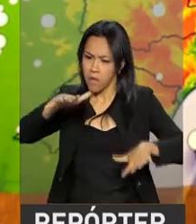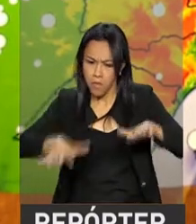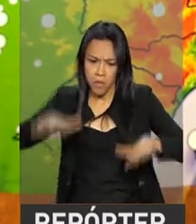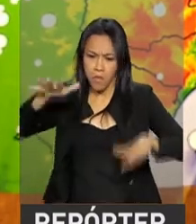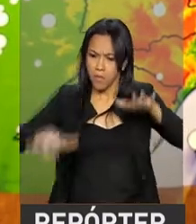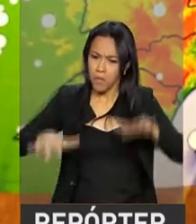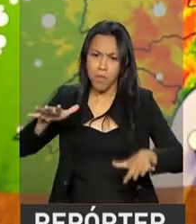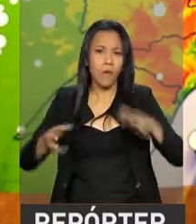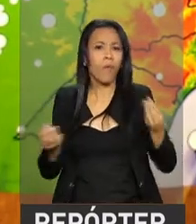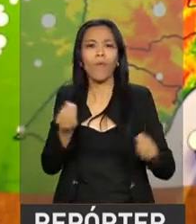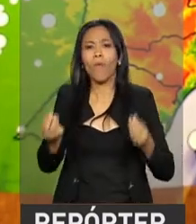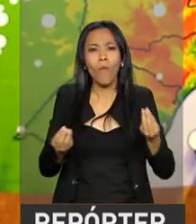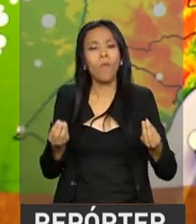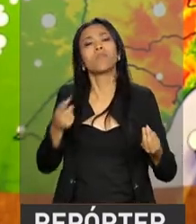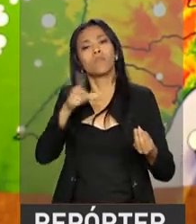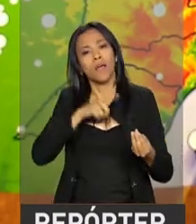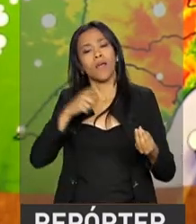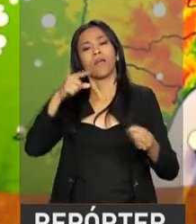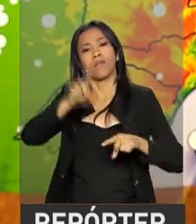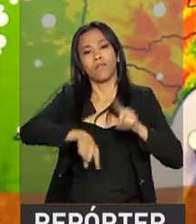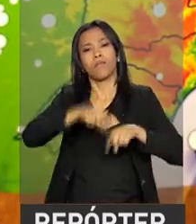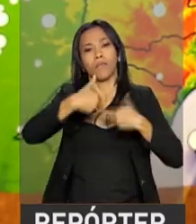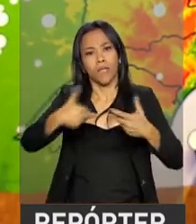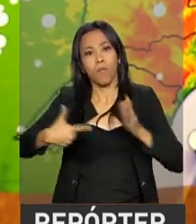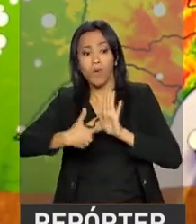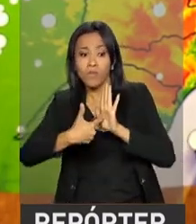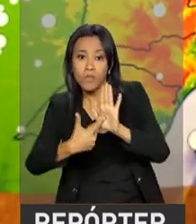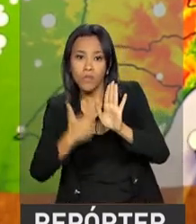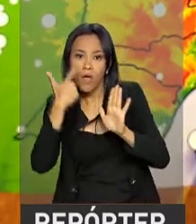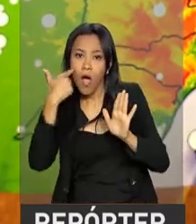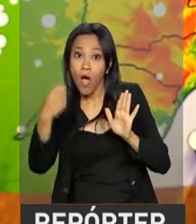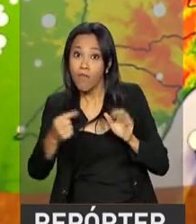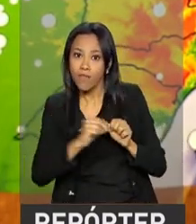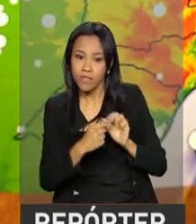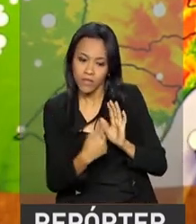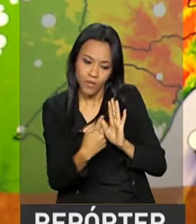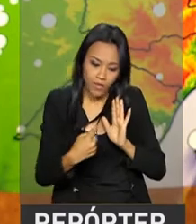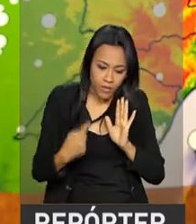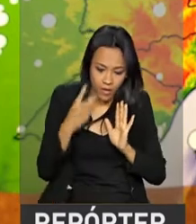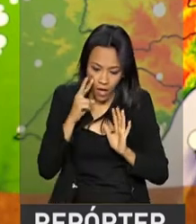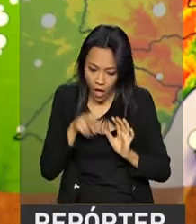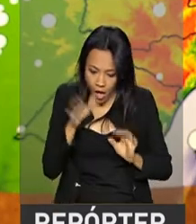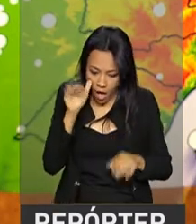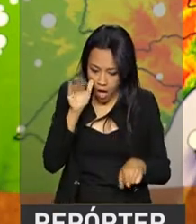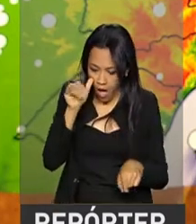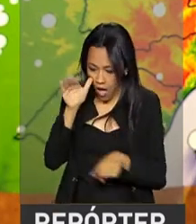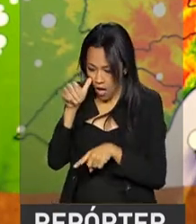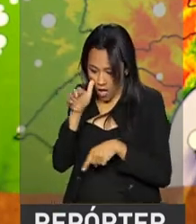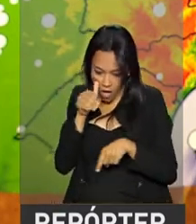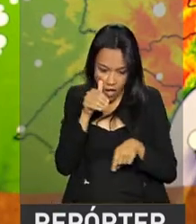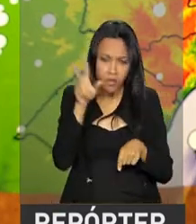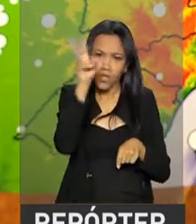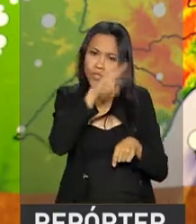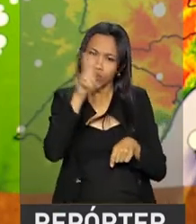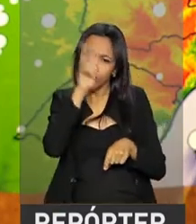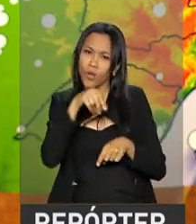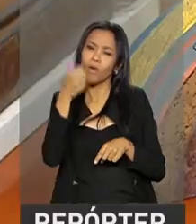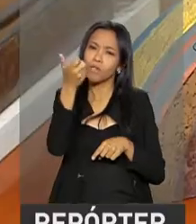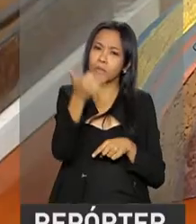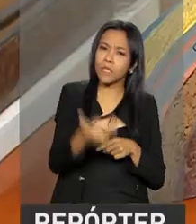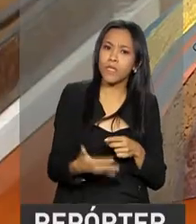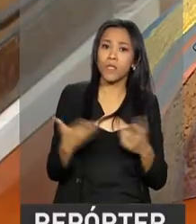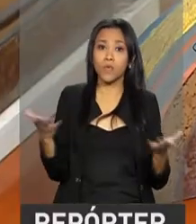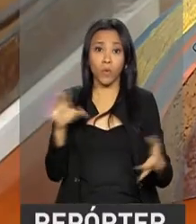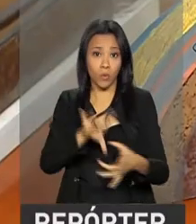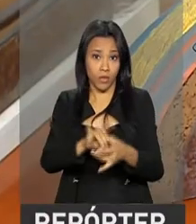tremores. E também temos equipamentos que foram da época que começaram a fazer o monitoramento sísmico, tanto a parte histórica como a parte atual.